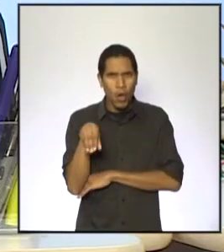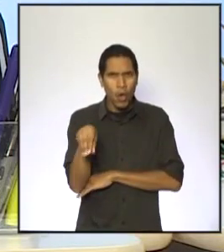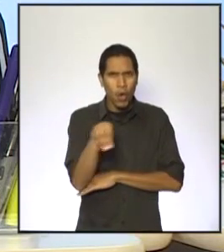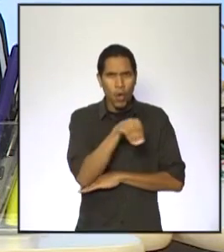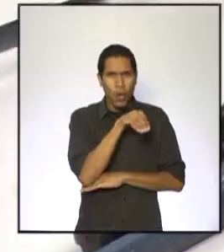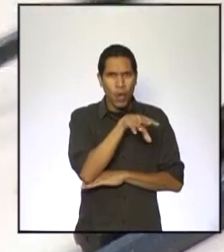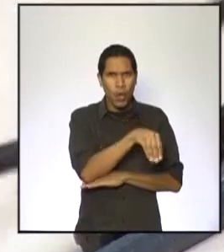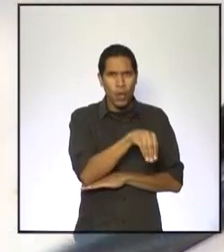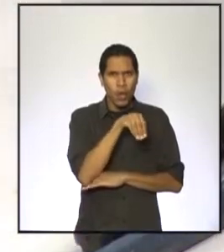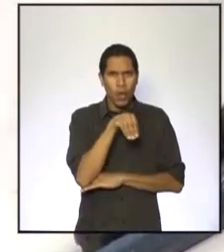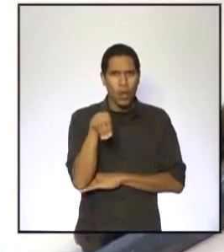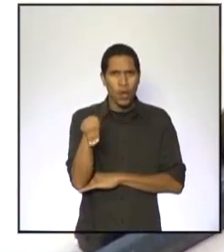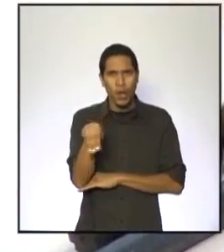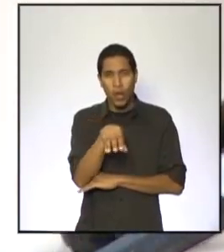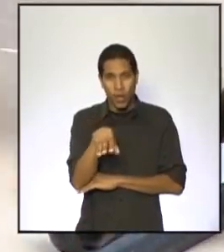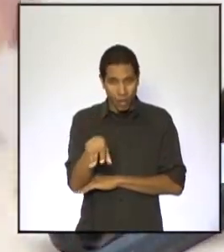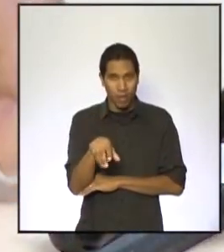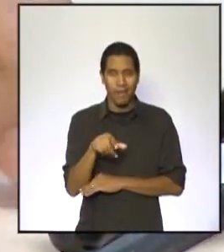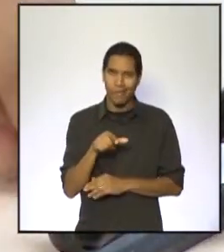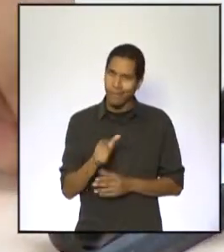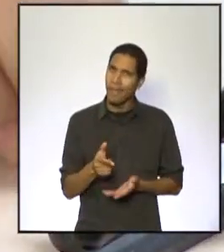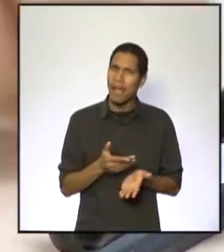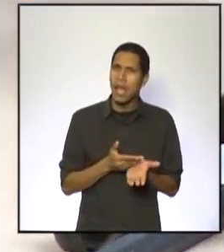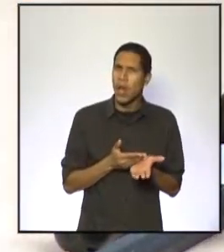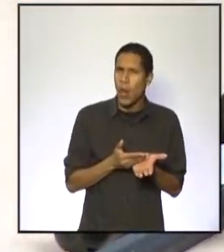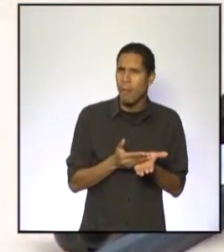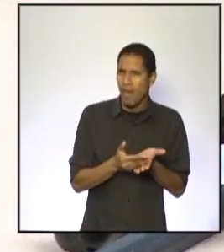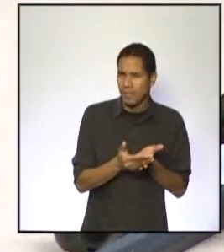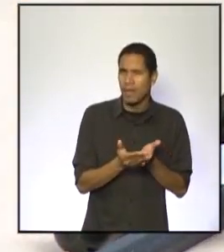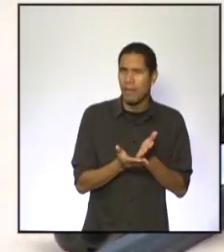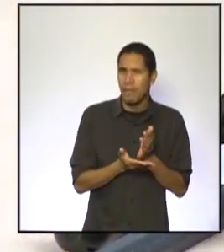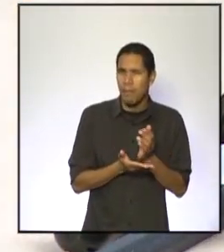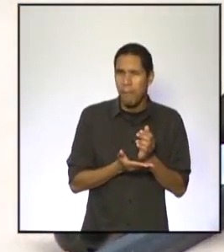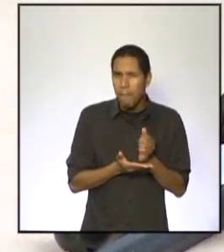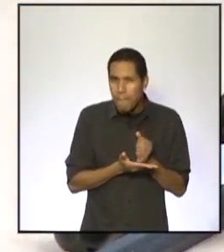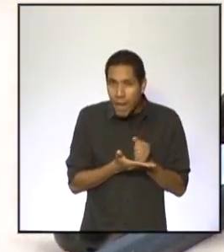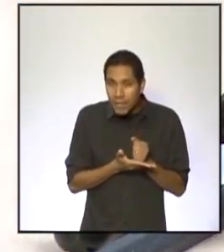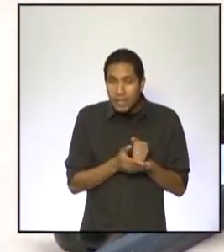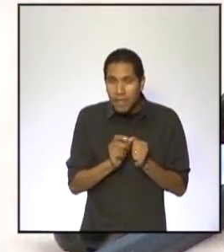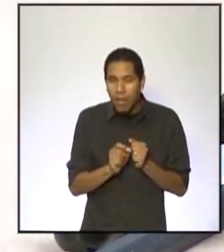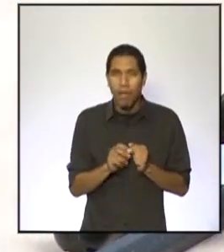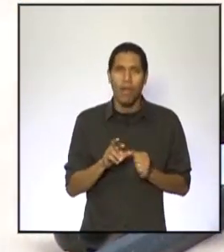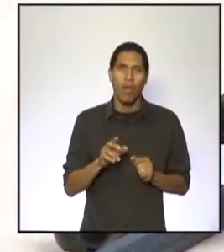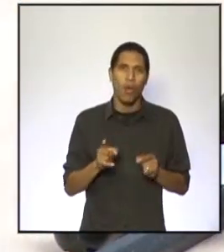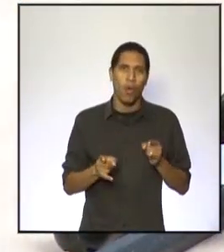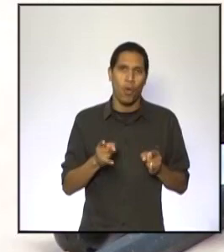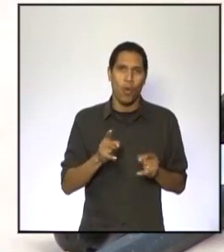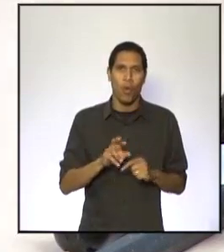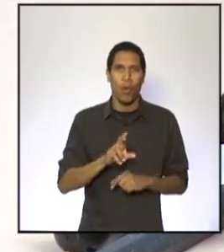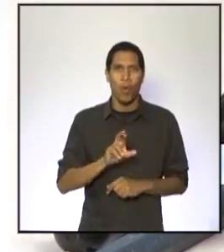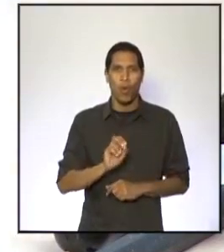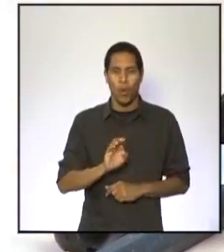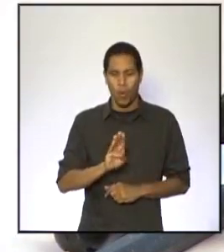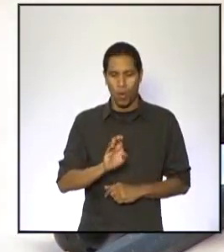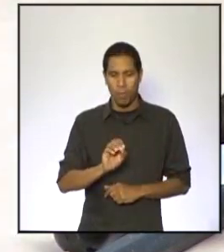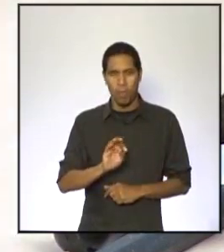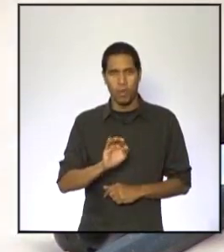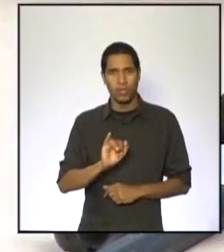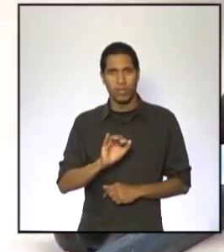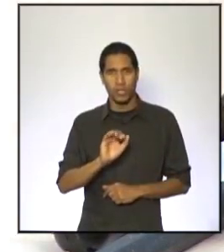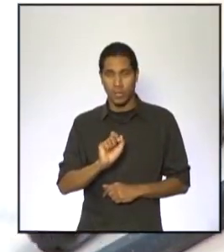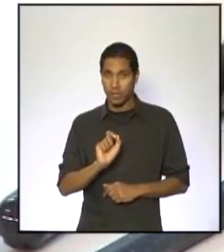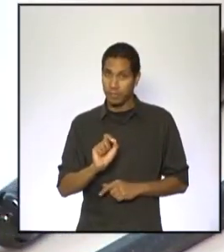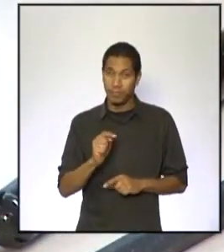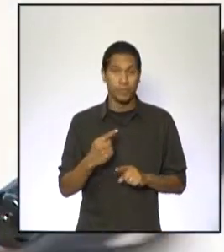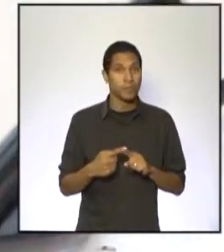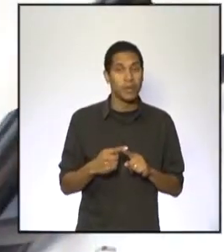que ela começa a trabalhar robótica, né? Porque ela é uma atividade desplugada. O que é uma